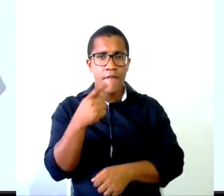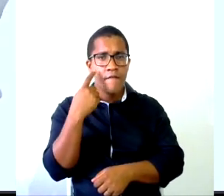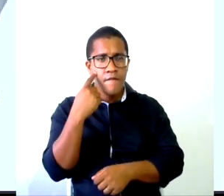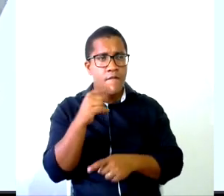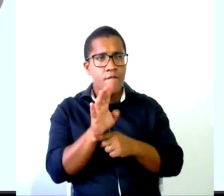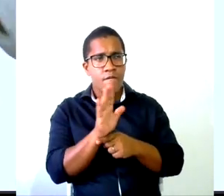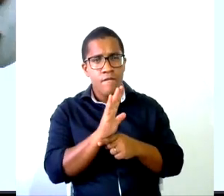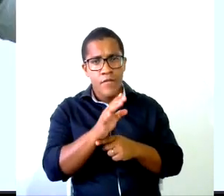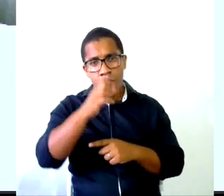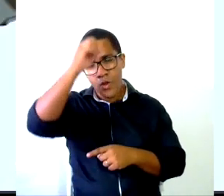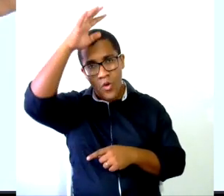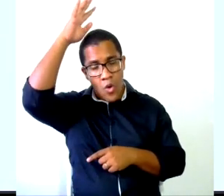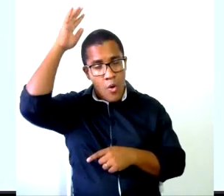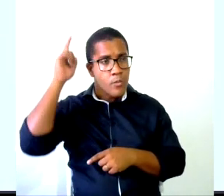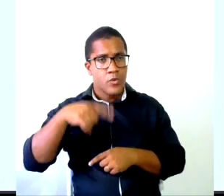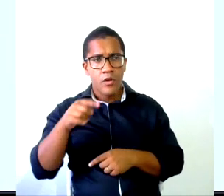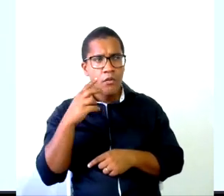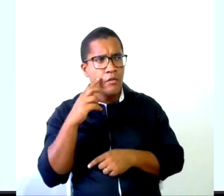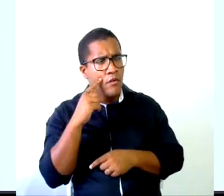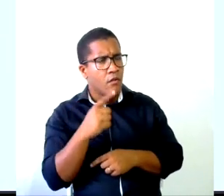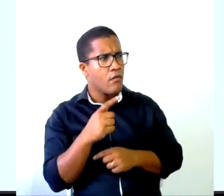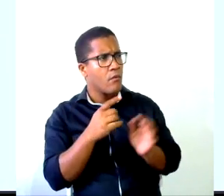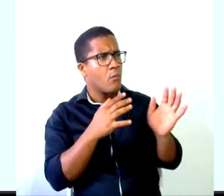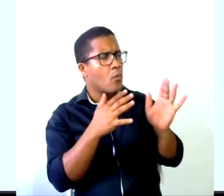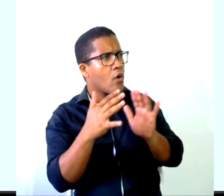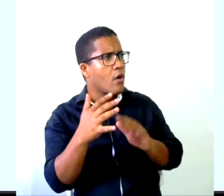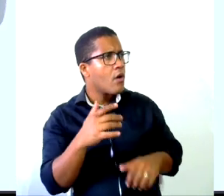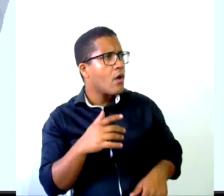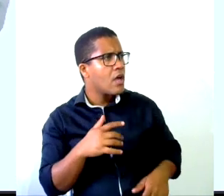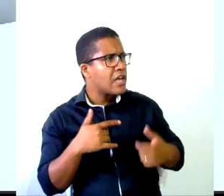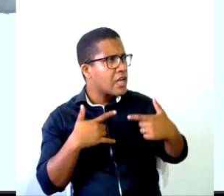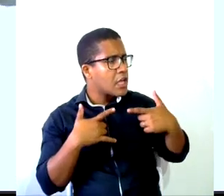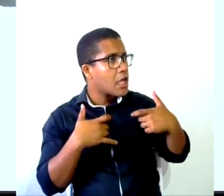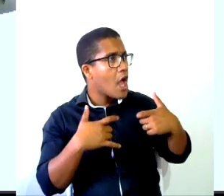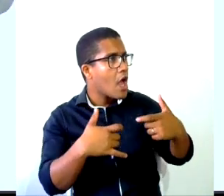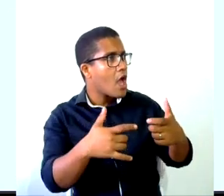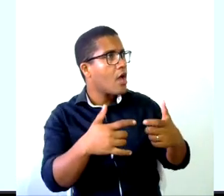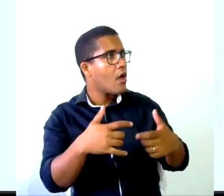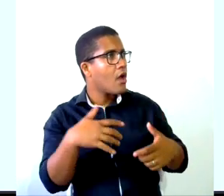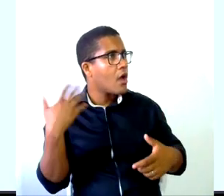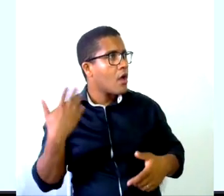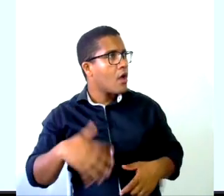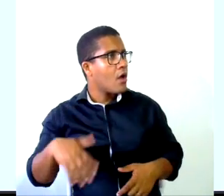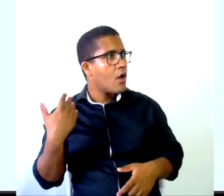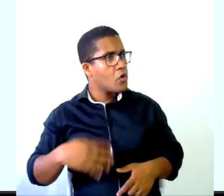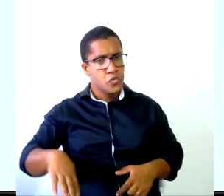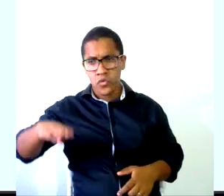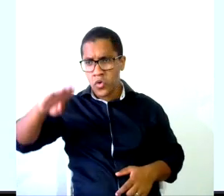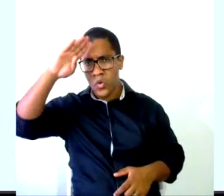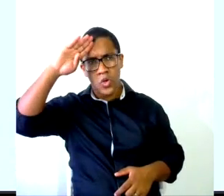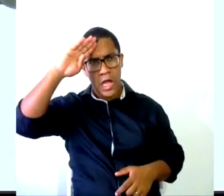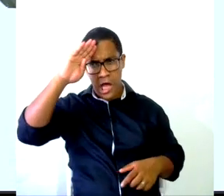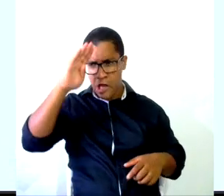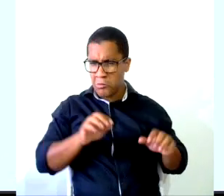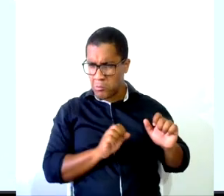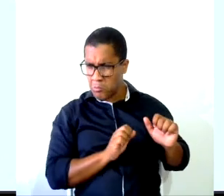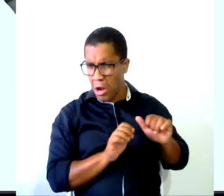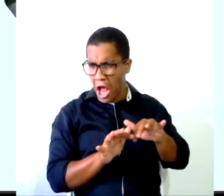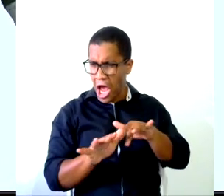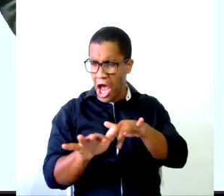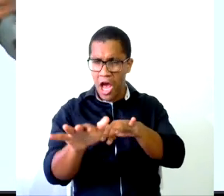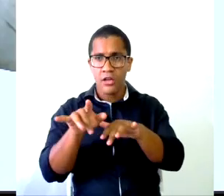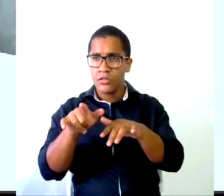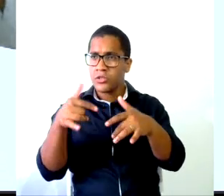nós estamos acostumados a ver, então a gente vê lá as grandes guerras, né? Exércitos